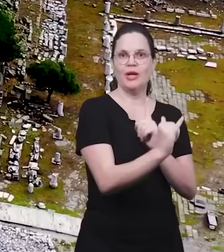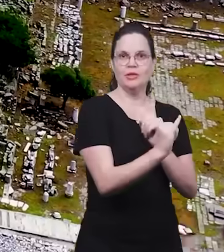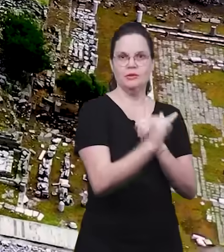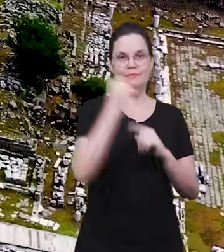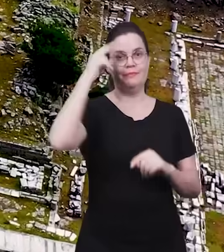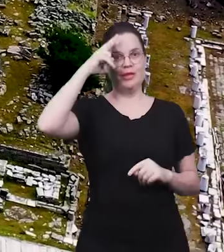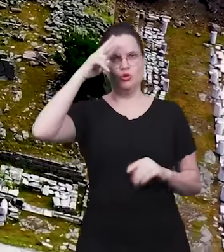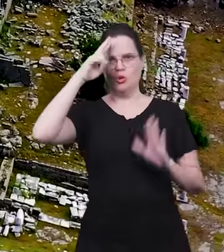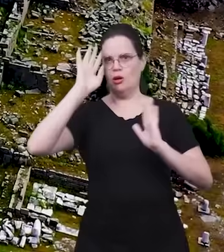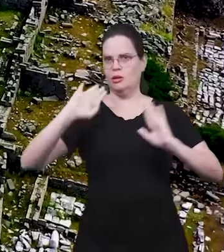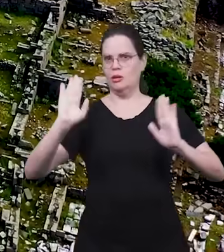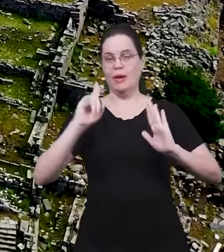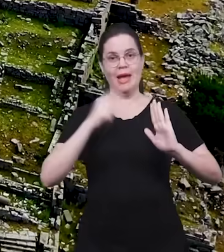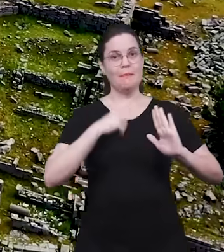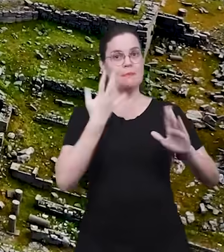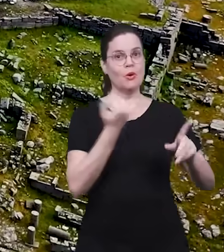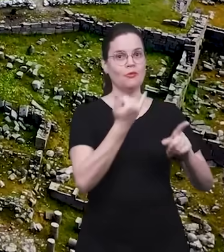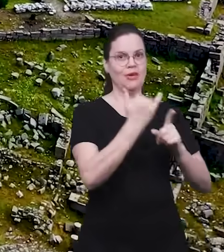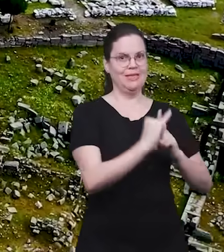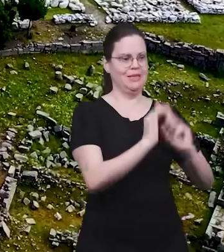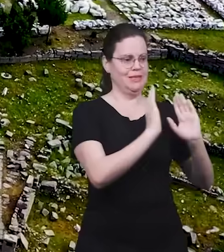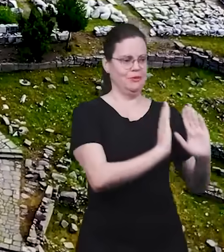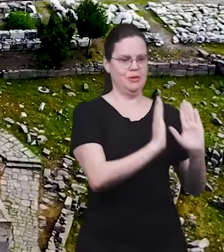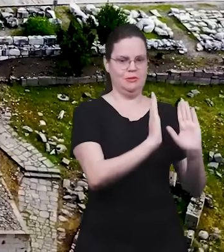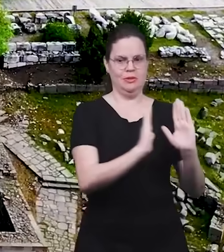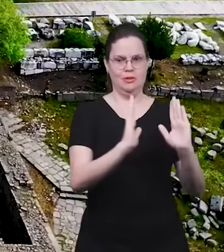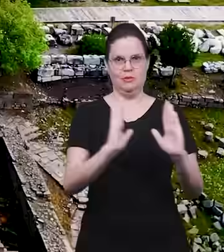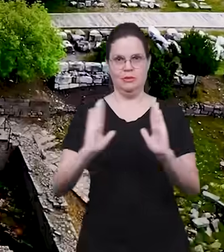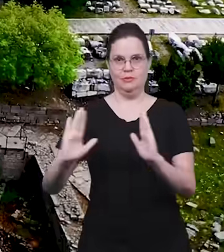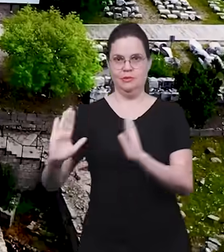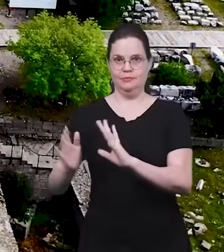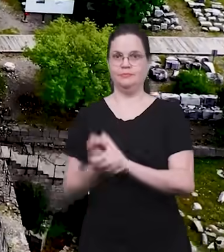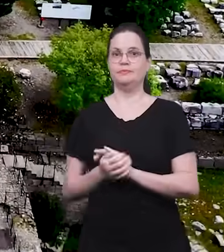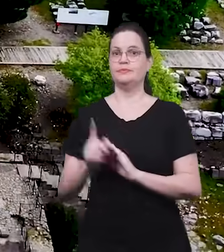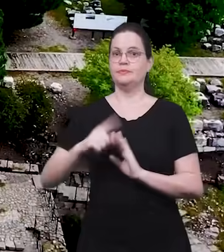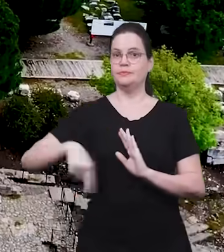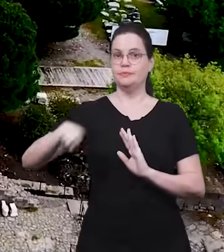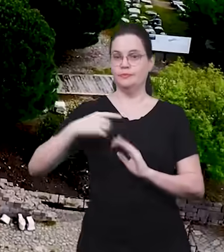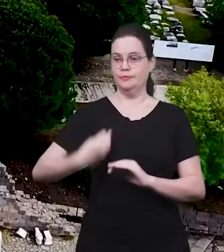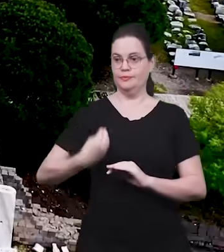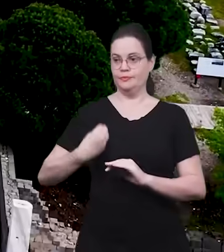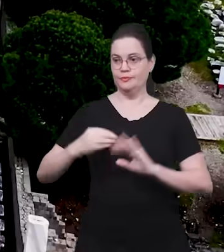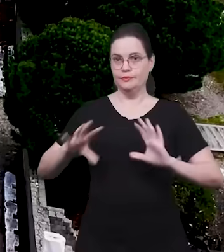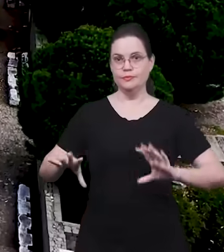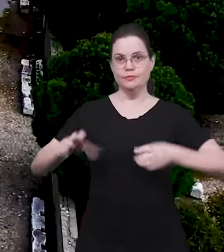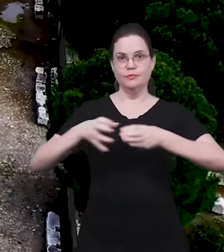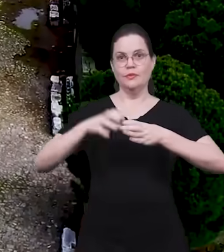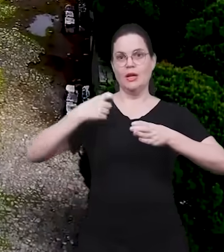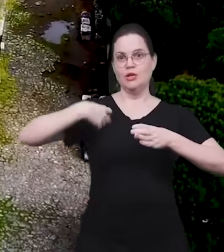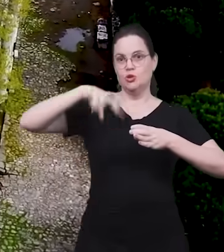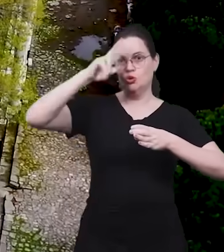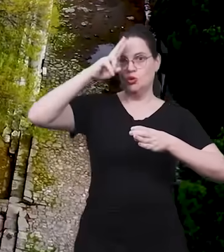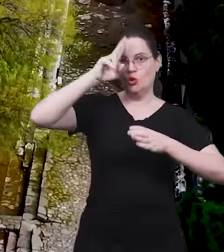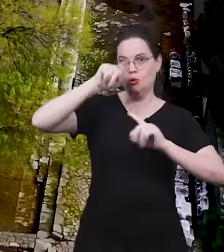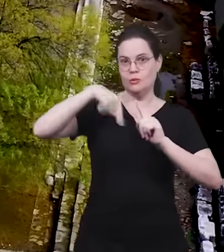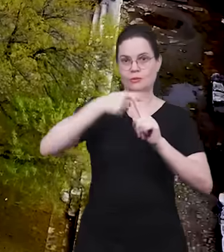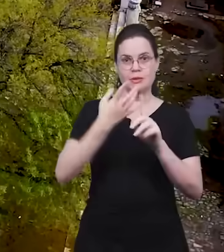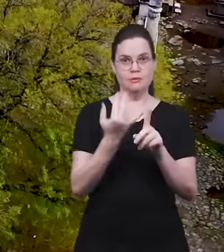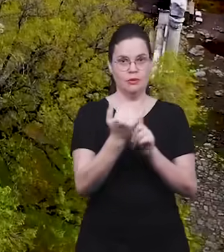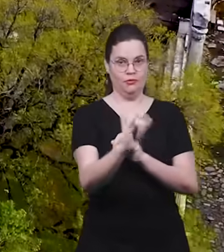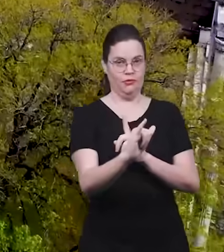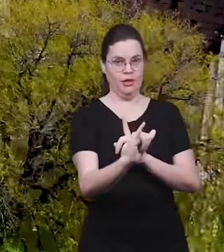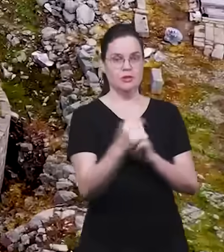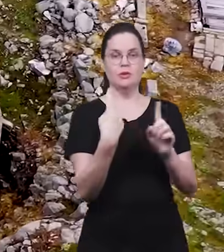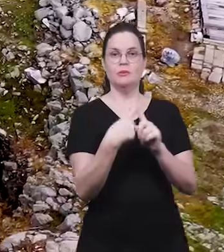histórico é aquilo que você está vivendo. Então, nós estamos vivendo um conjunto, o histórico e o profético.